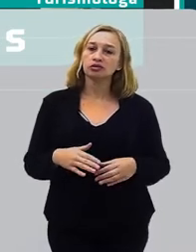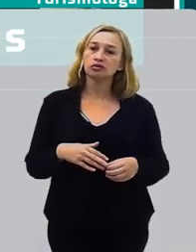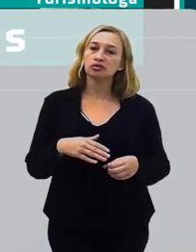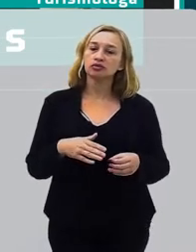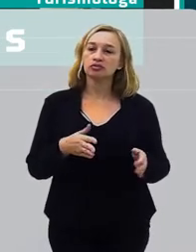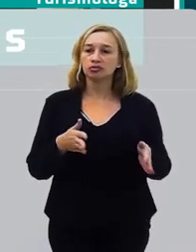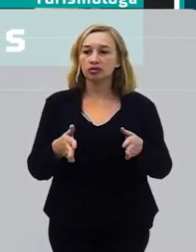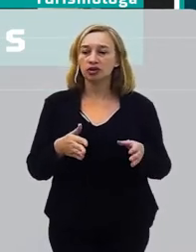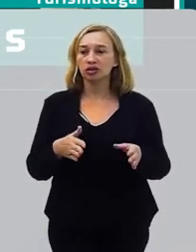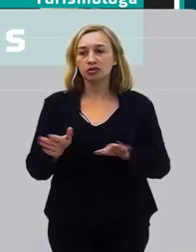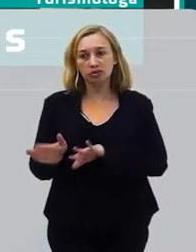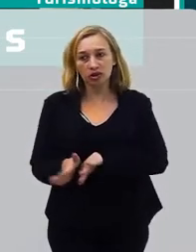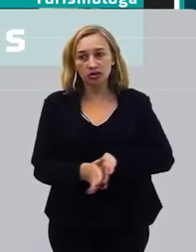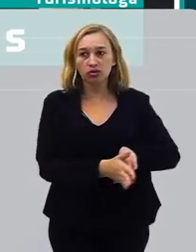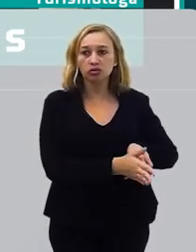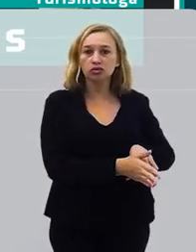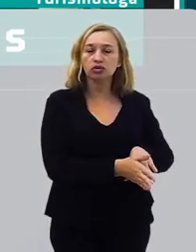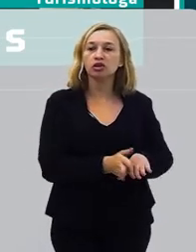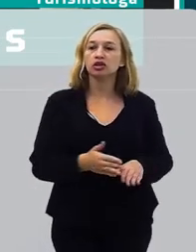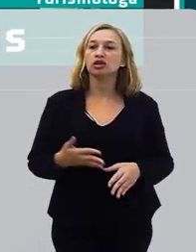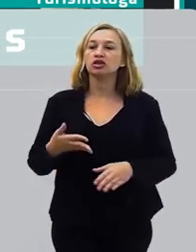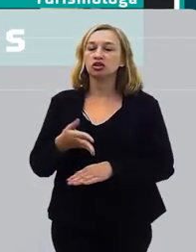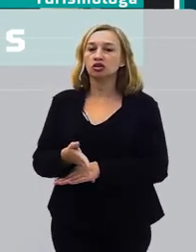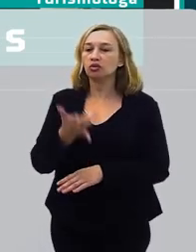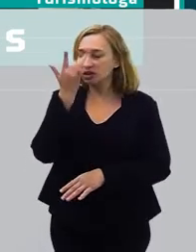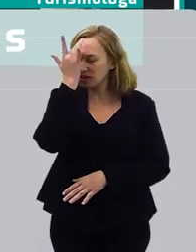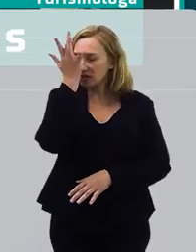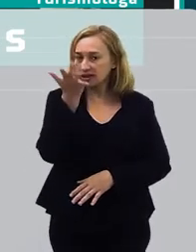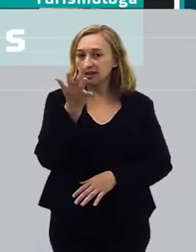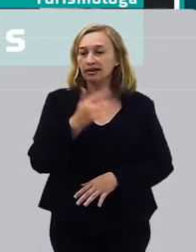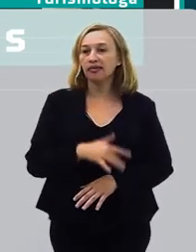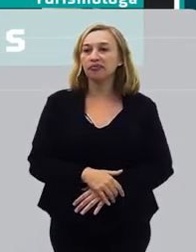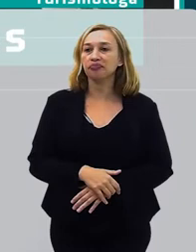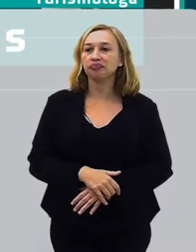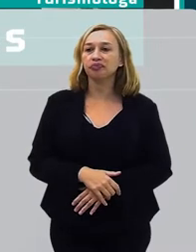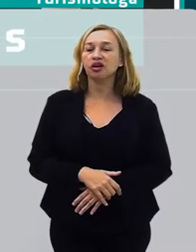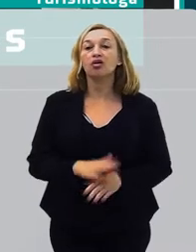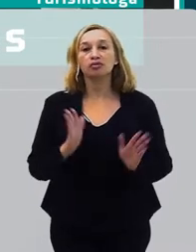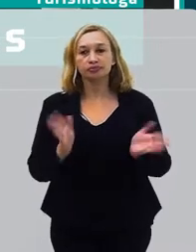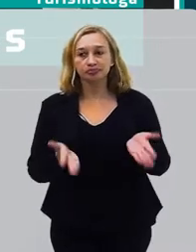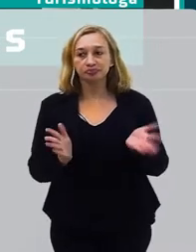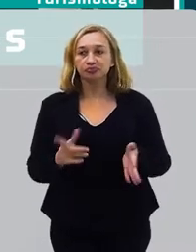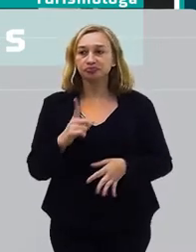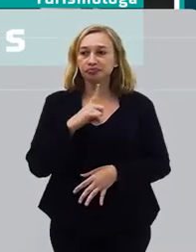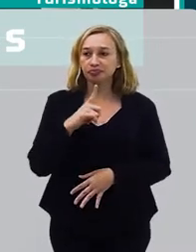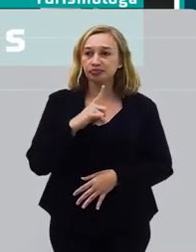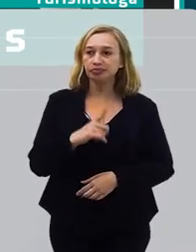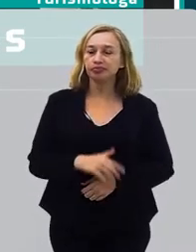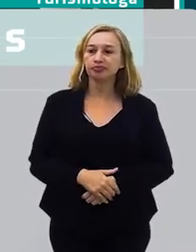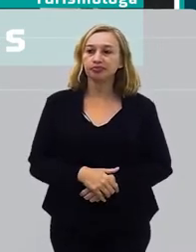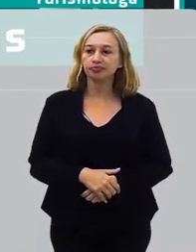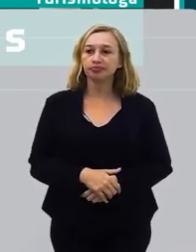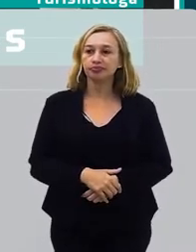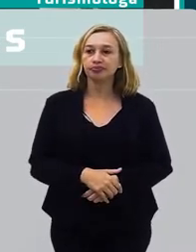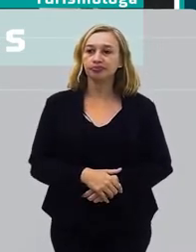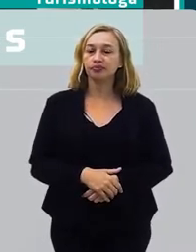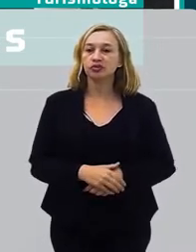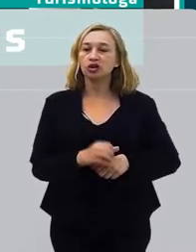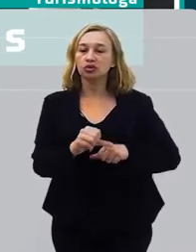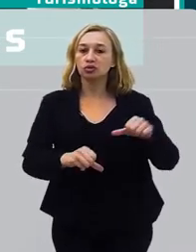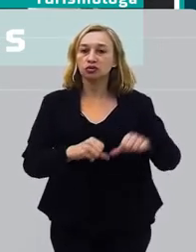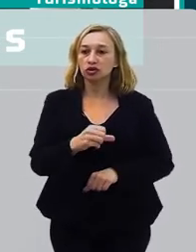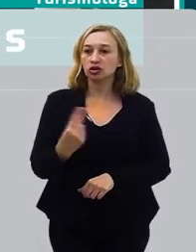passou-se um período e veio essa facilidade que temos hoje, né, de fazer